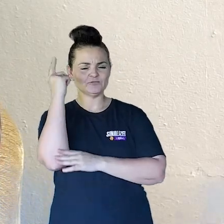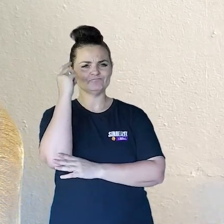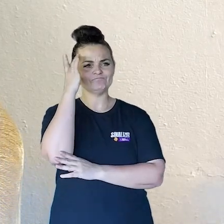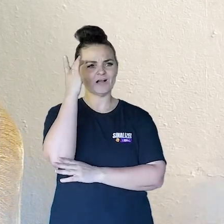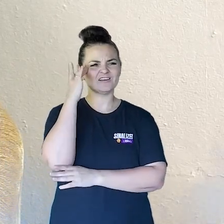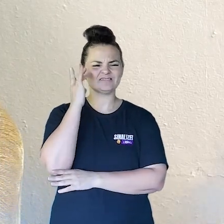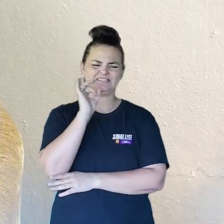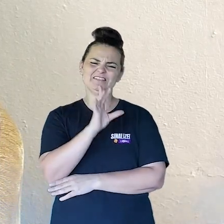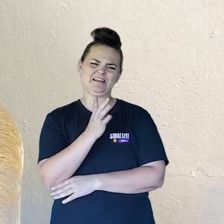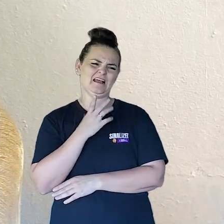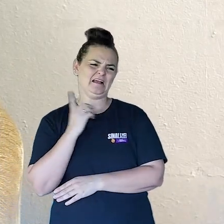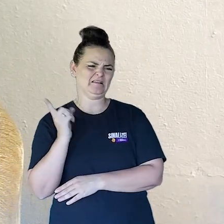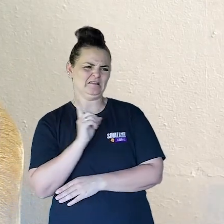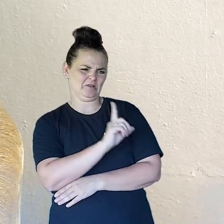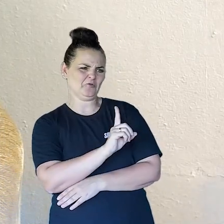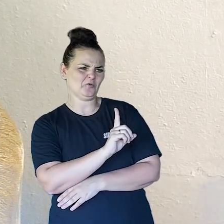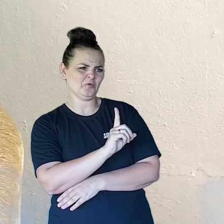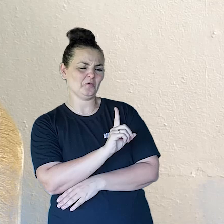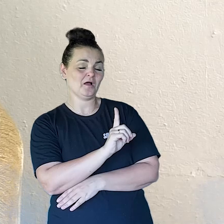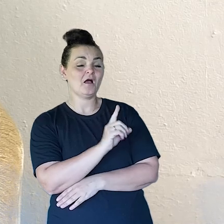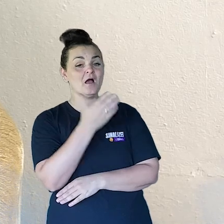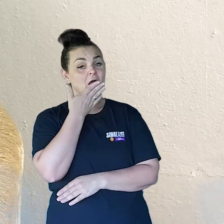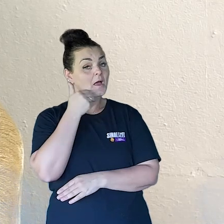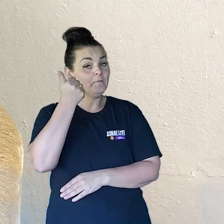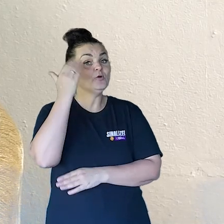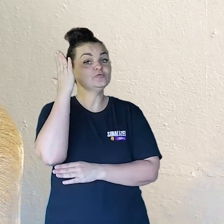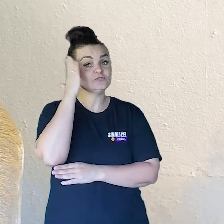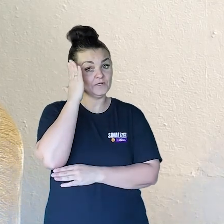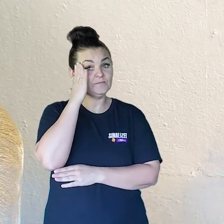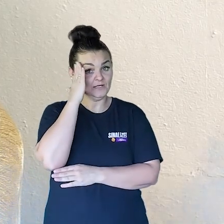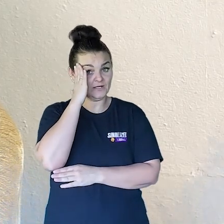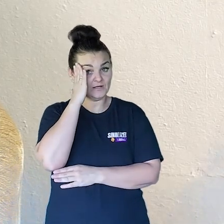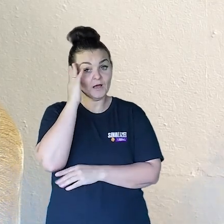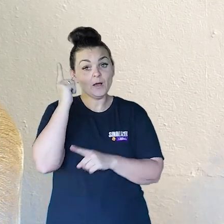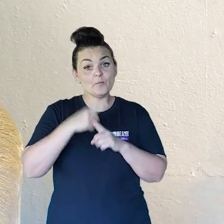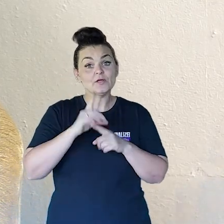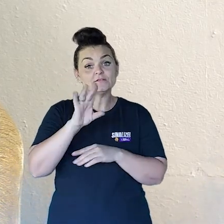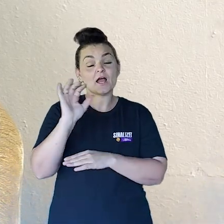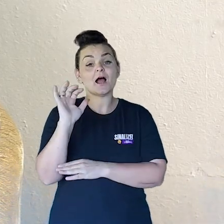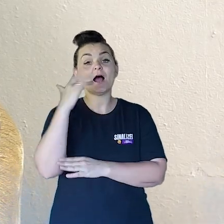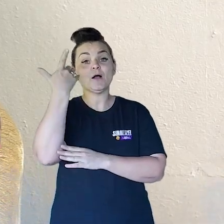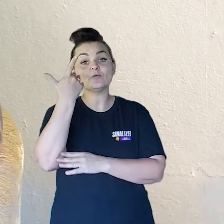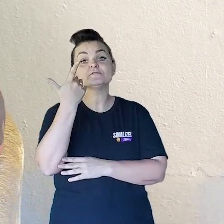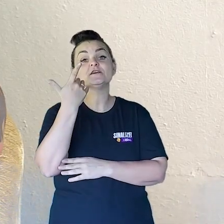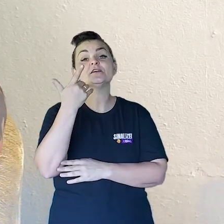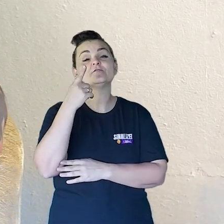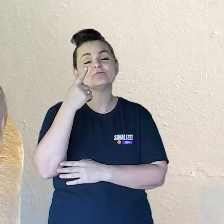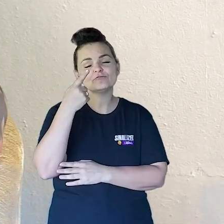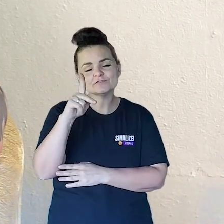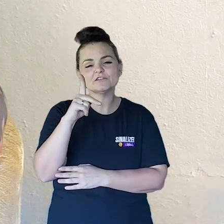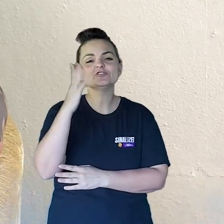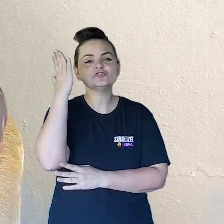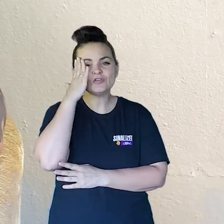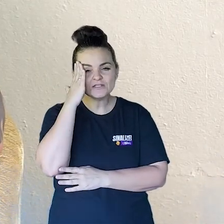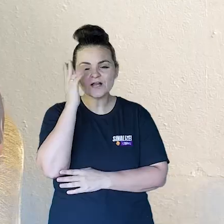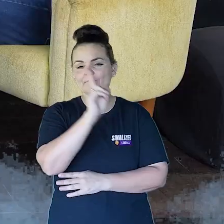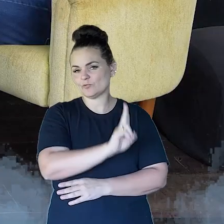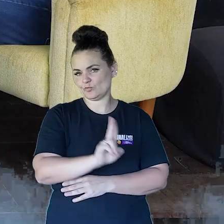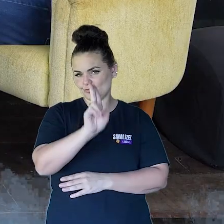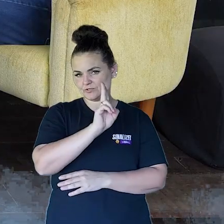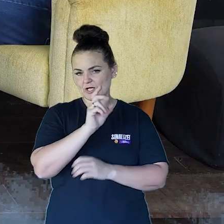melhor você saber e não precisar usar do que você precisar usar e não saber. Né? Então, uma coisa que eu defendo, por